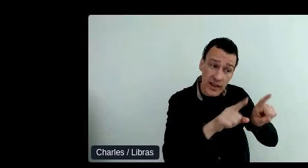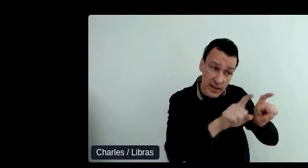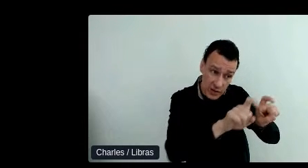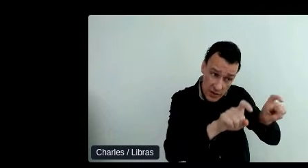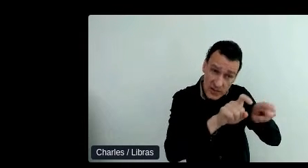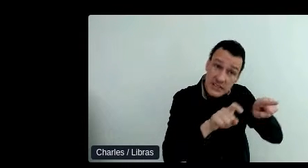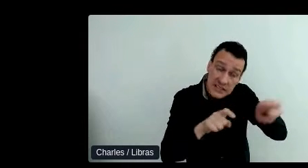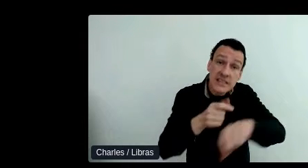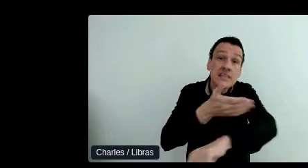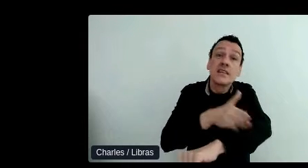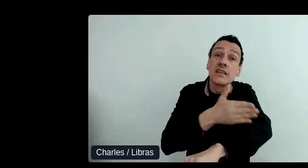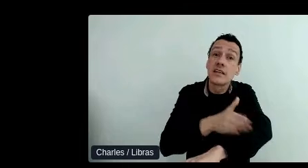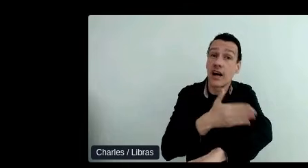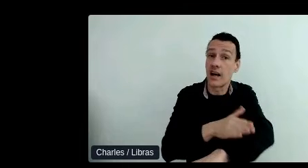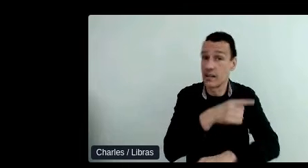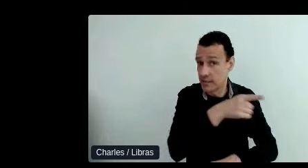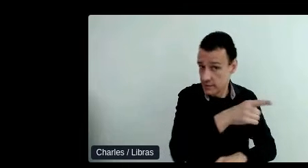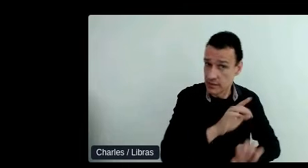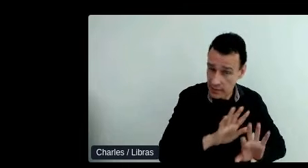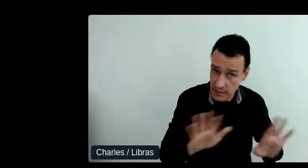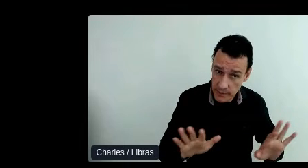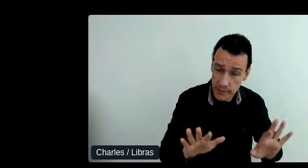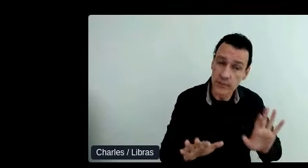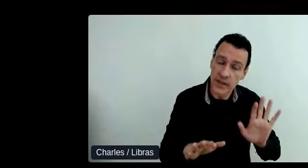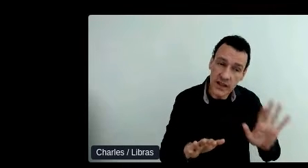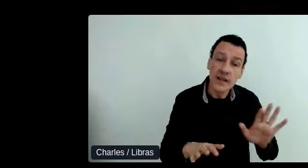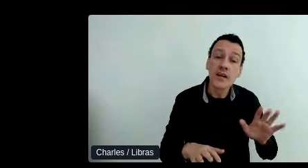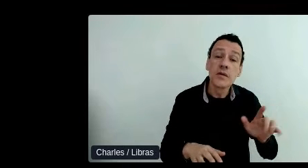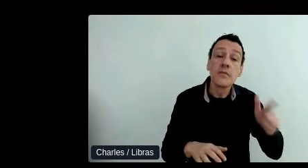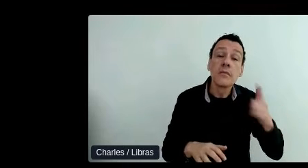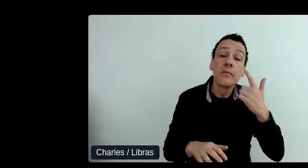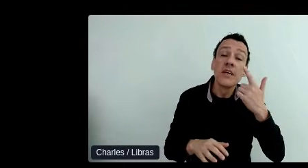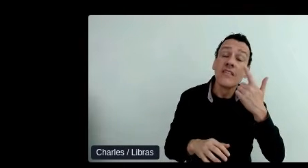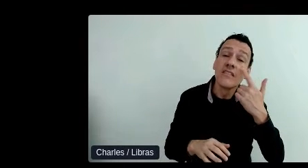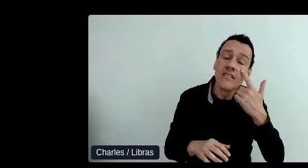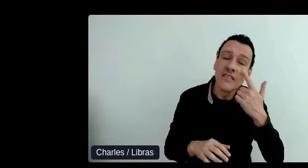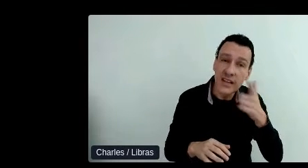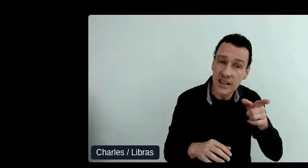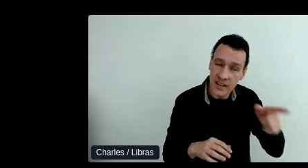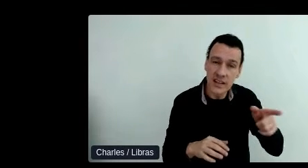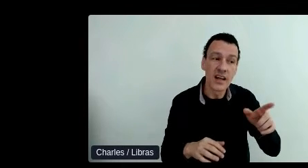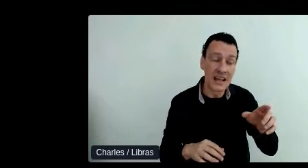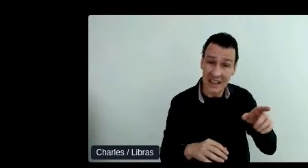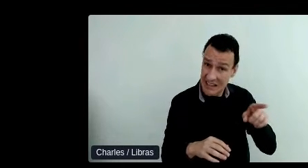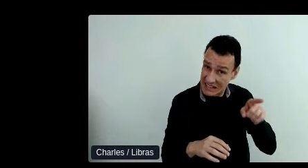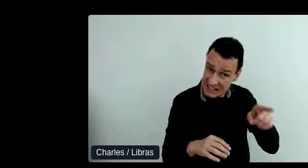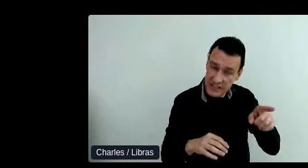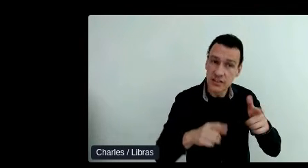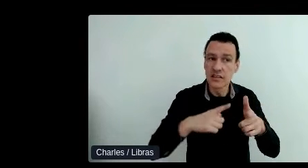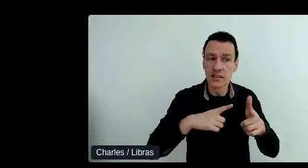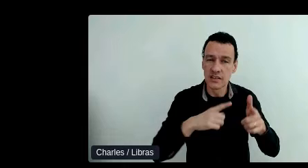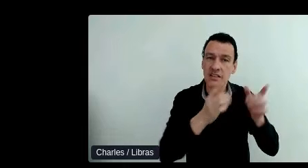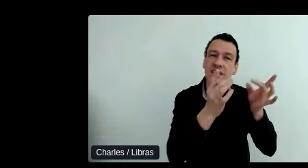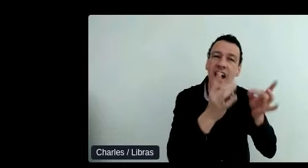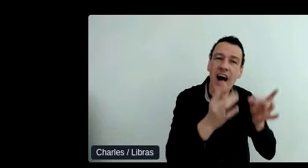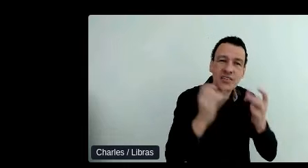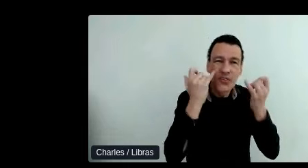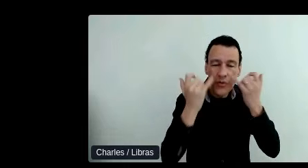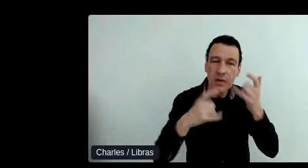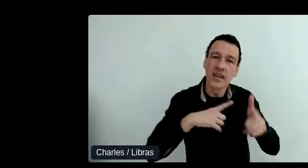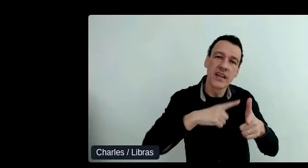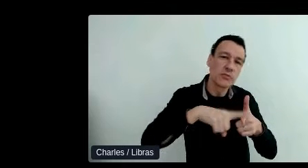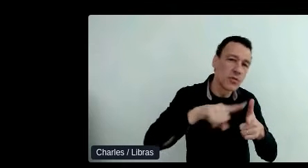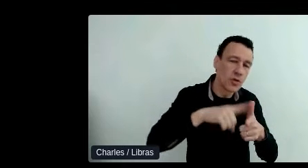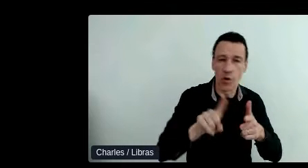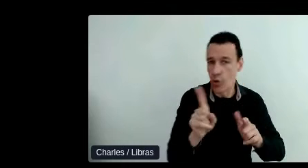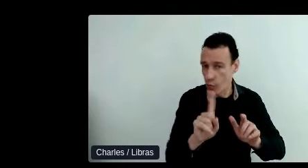Existem métodos para treinar, para verificar se esses dados estão com problemas ou não. Um deles é